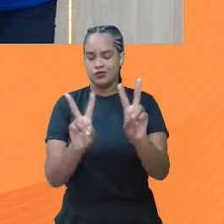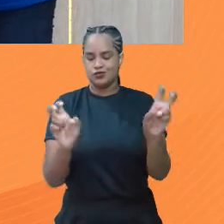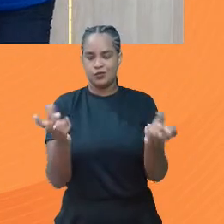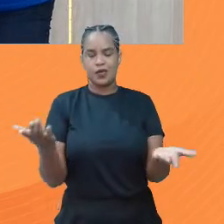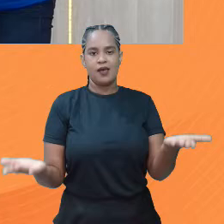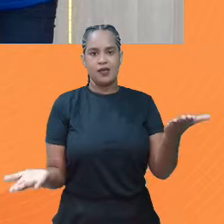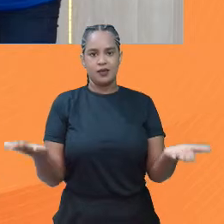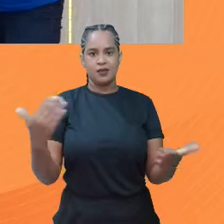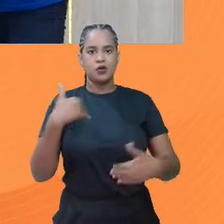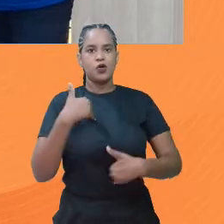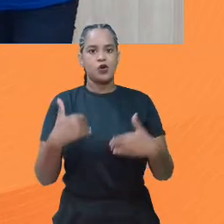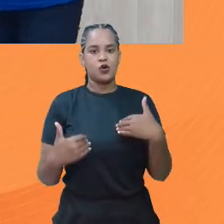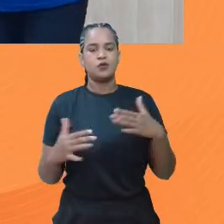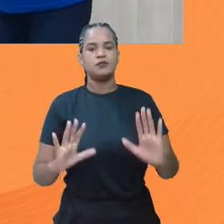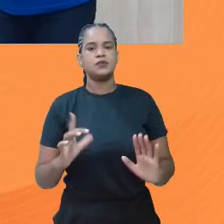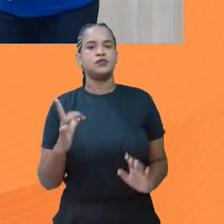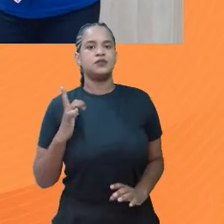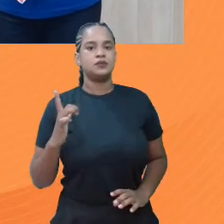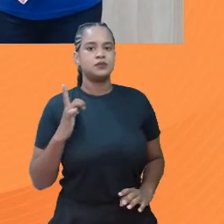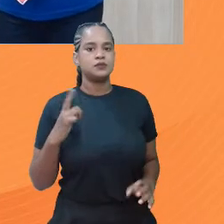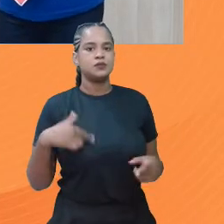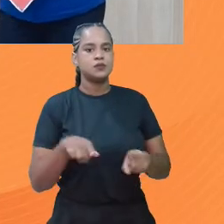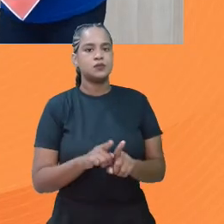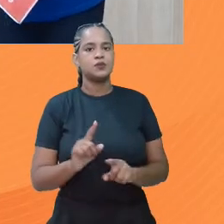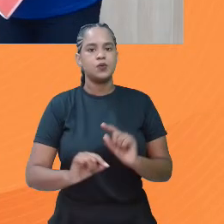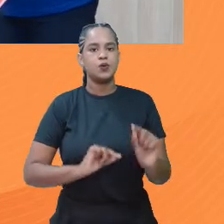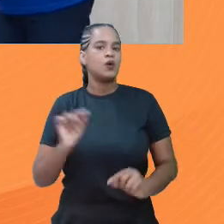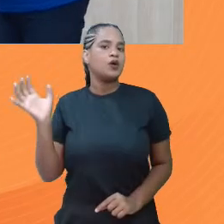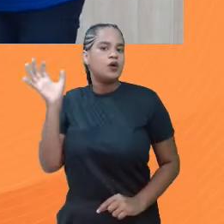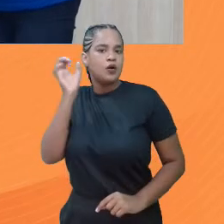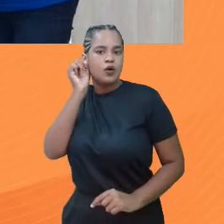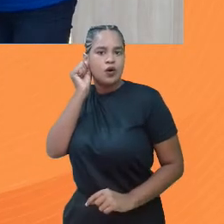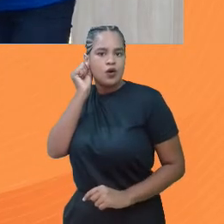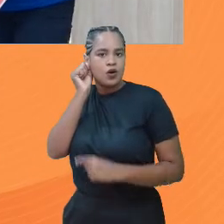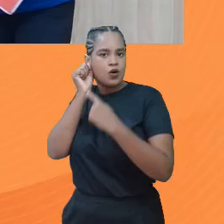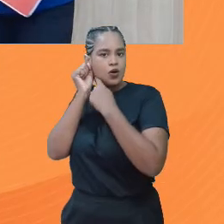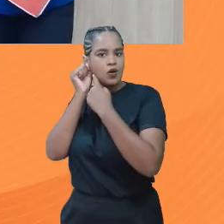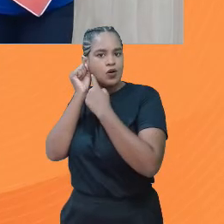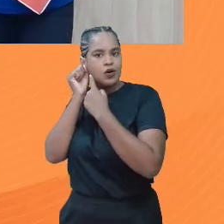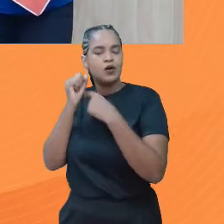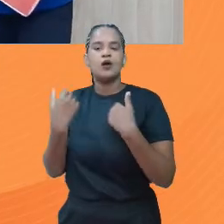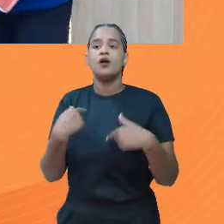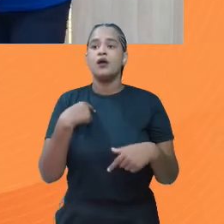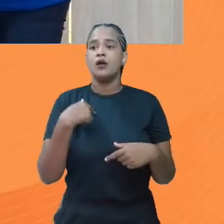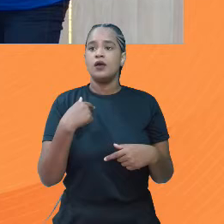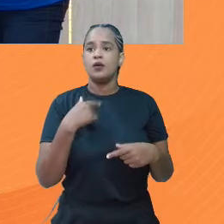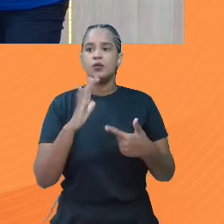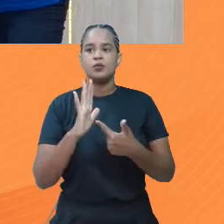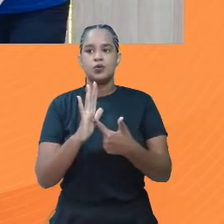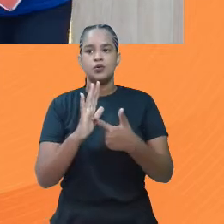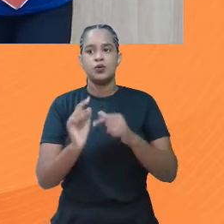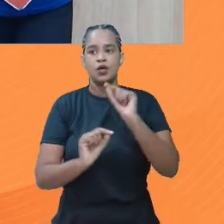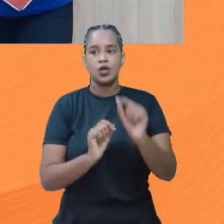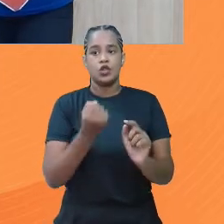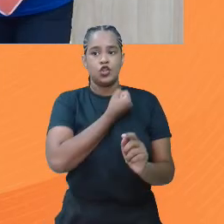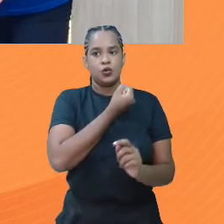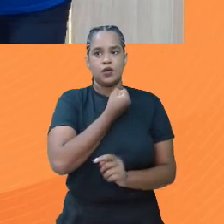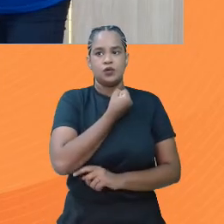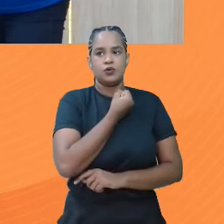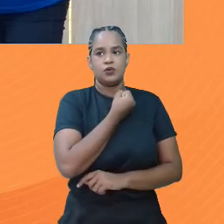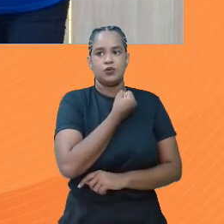do equilíbrio. Mas a outra é a questão da audição. E eu dividi aí, através de números e com algumas barrinhas de